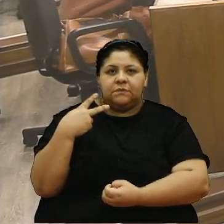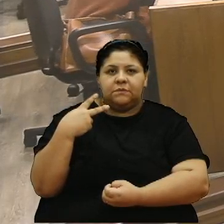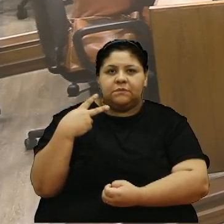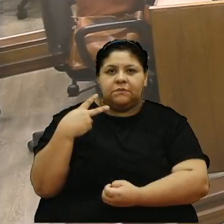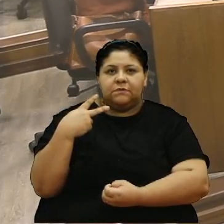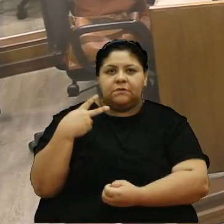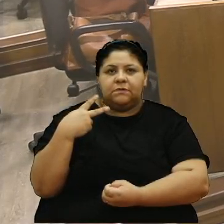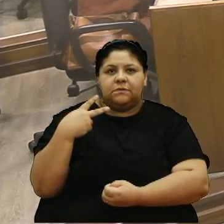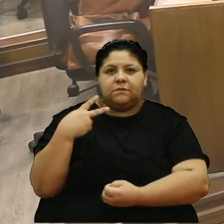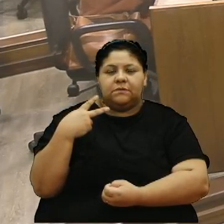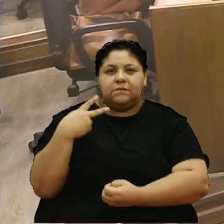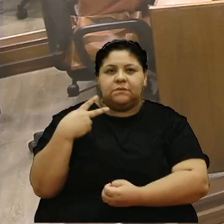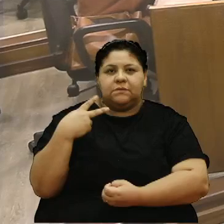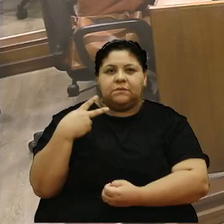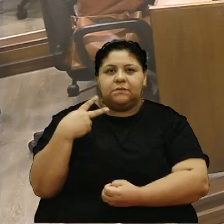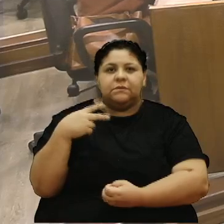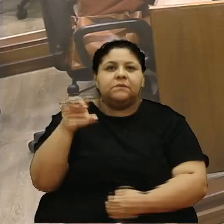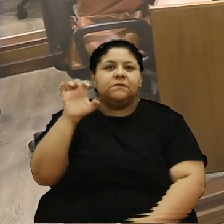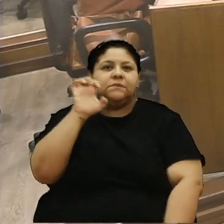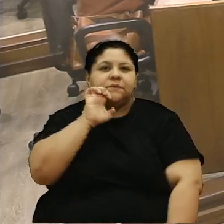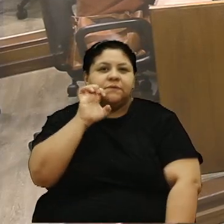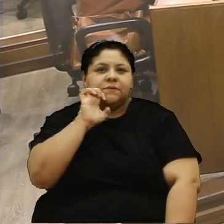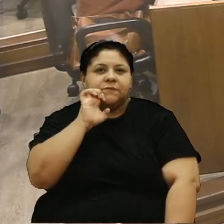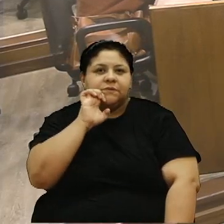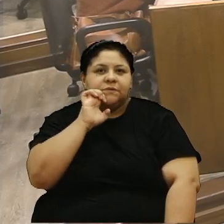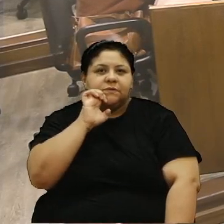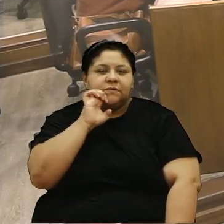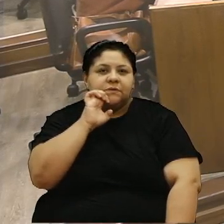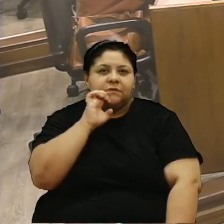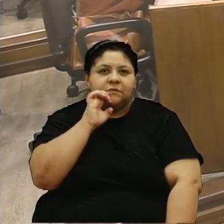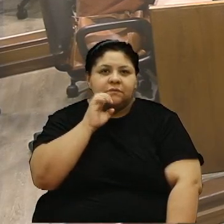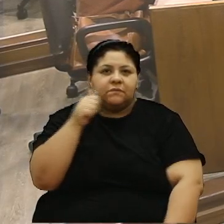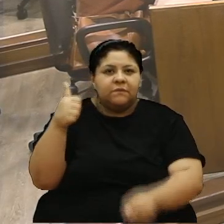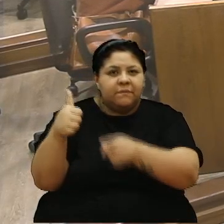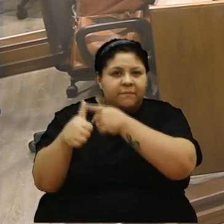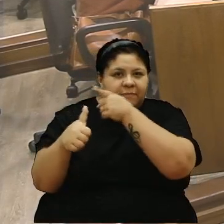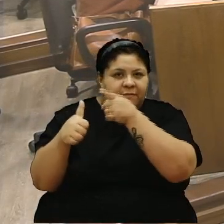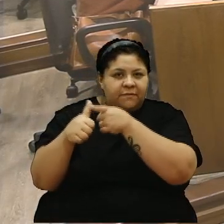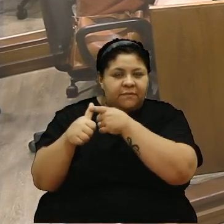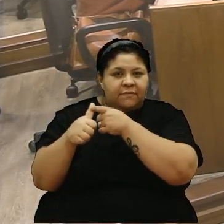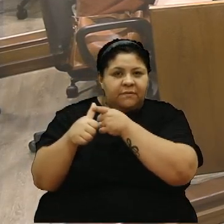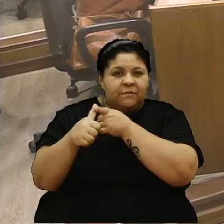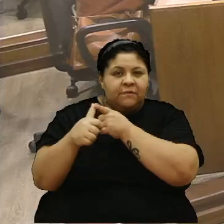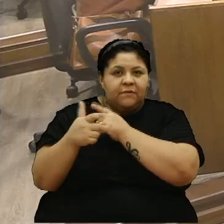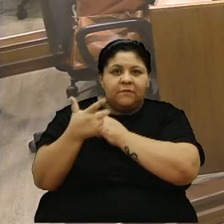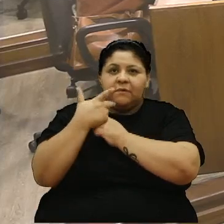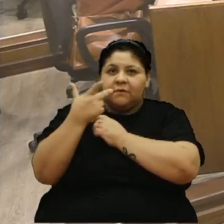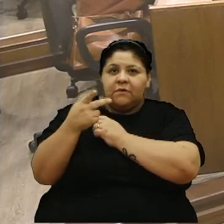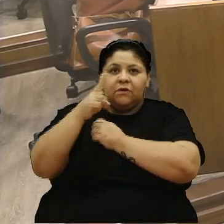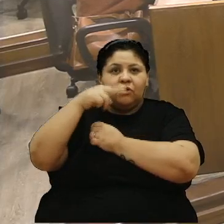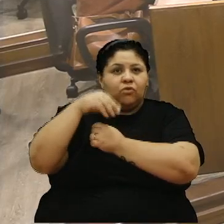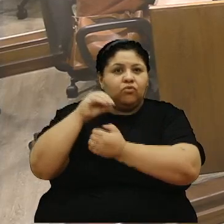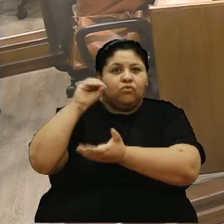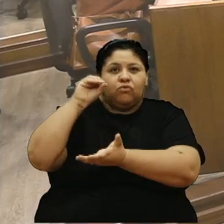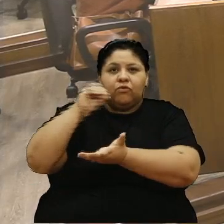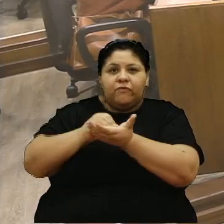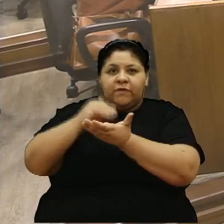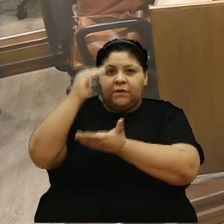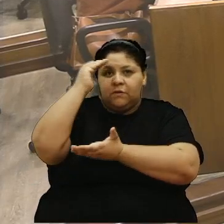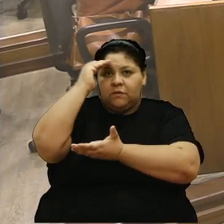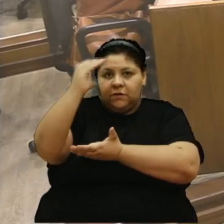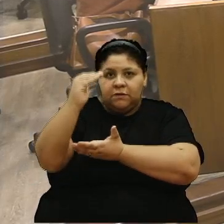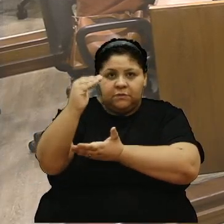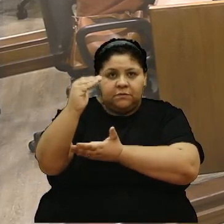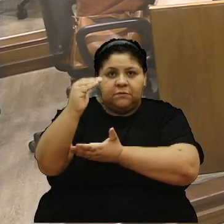Vereadora Estela, em primeiro lugar, quero dizer para a senhora que eu nunca faltei com respeito com a senhora.